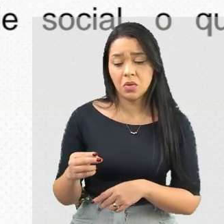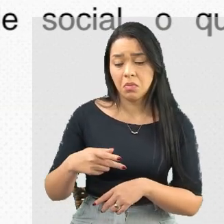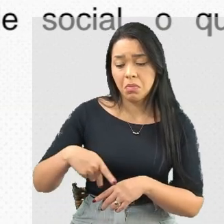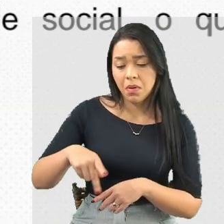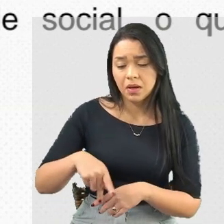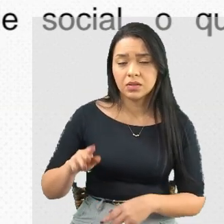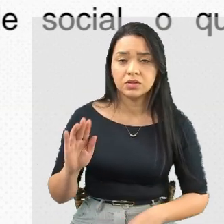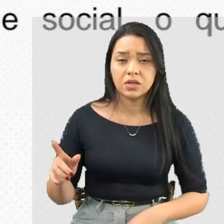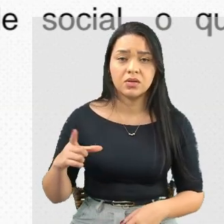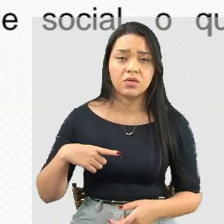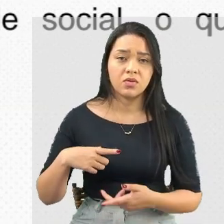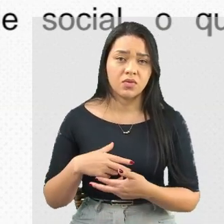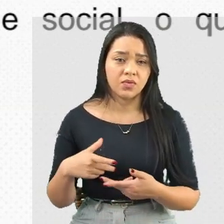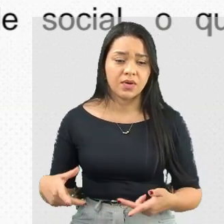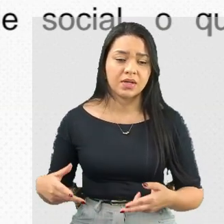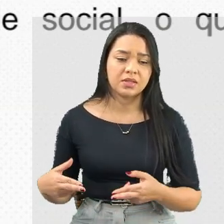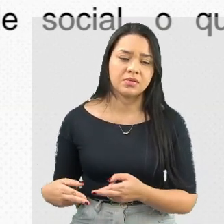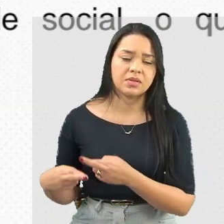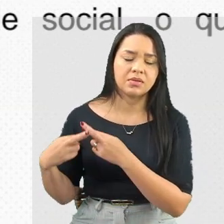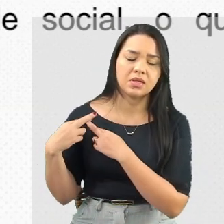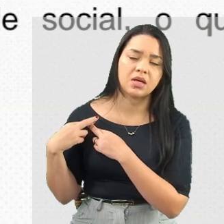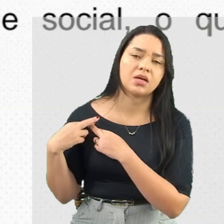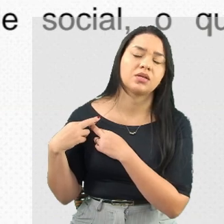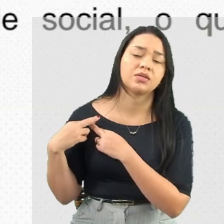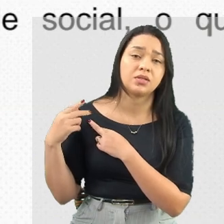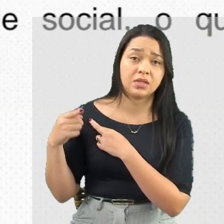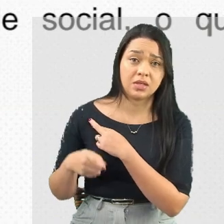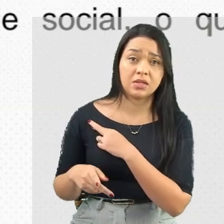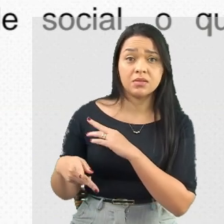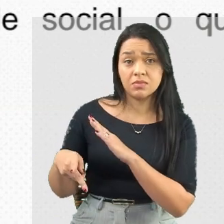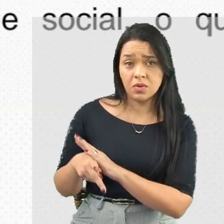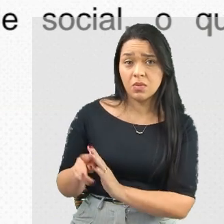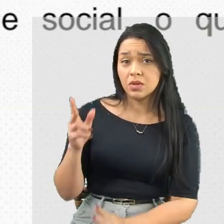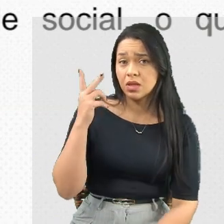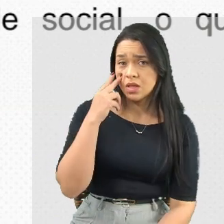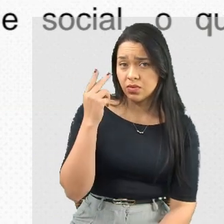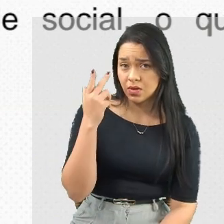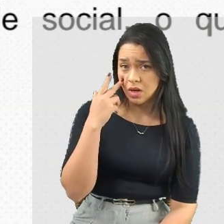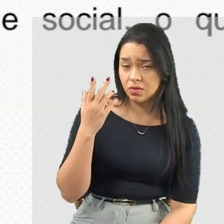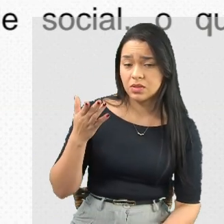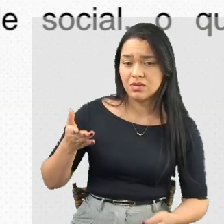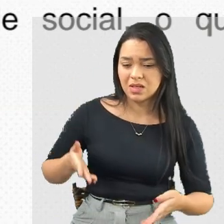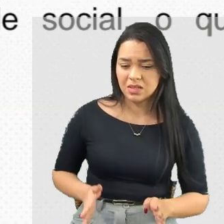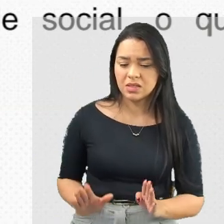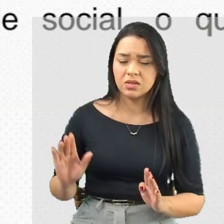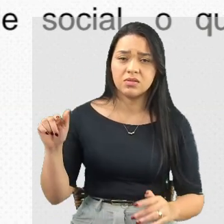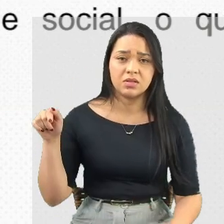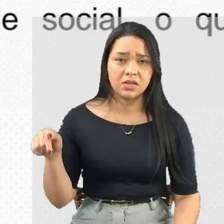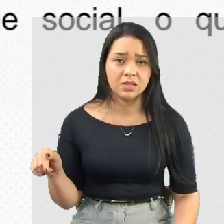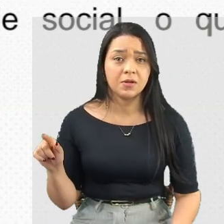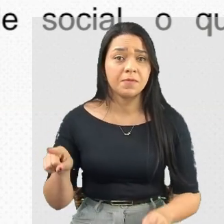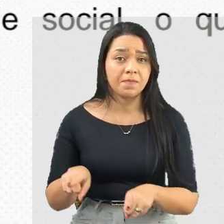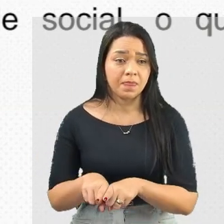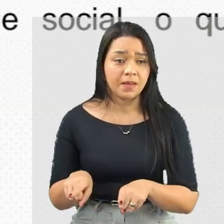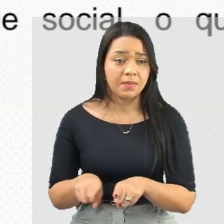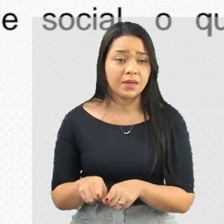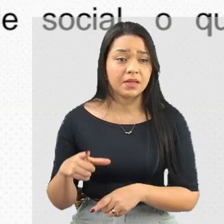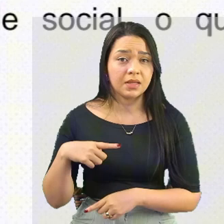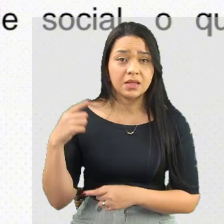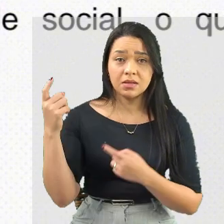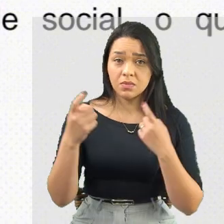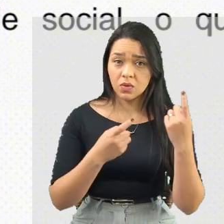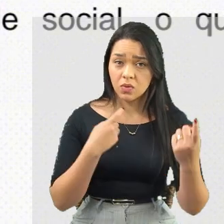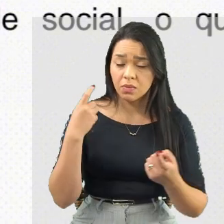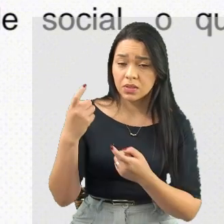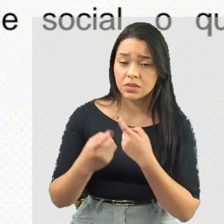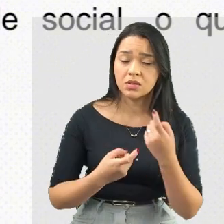lidar com as demandas daqueles que são naturalizados, né, que são nascidos ali, passa também a ter que ter essa